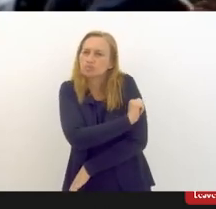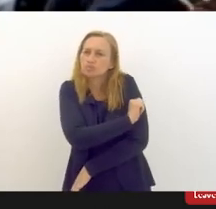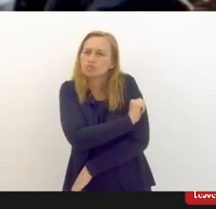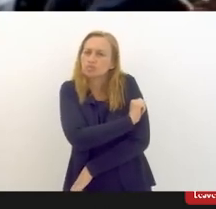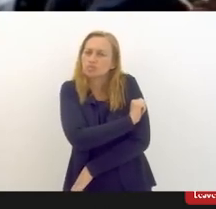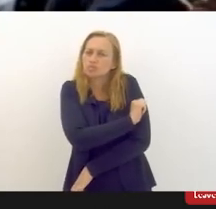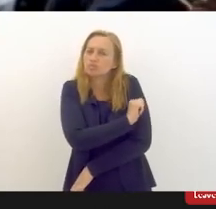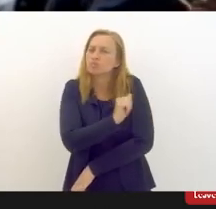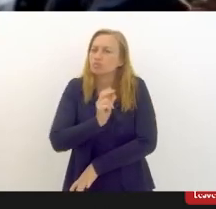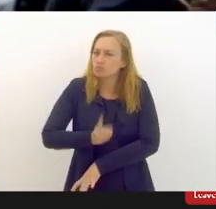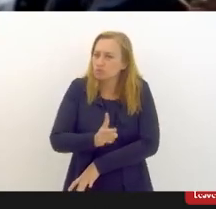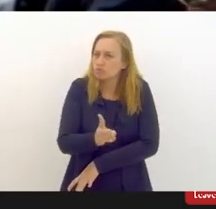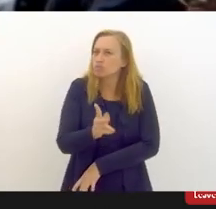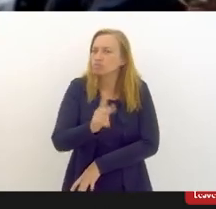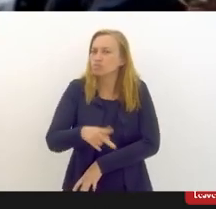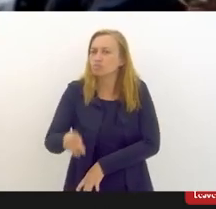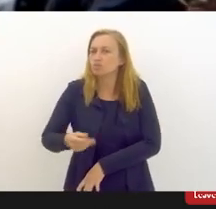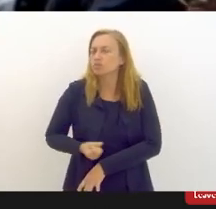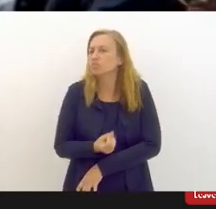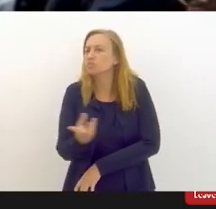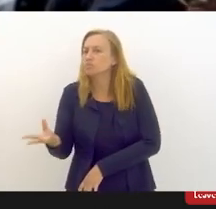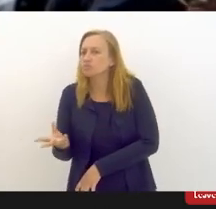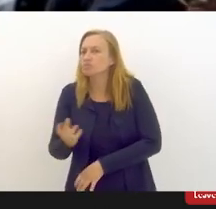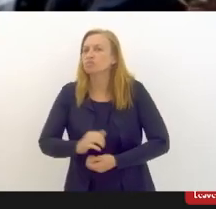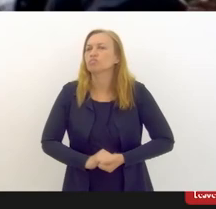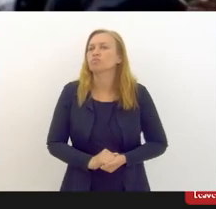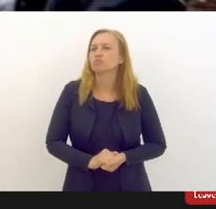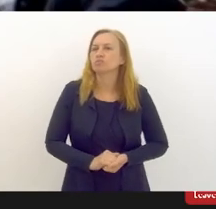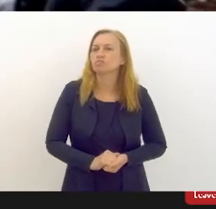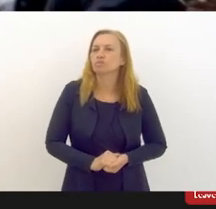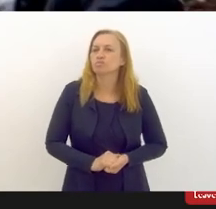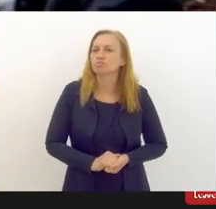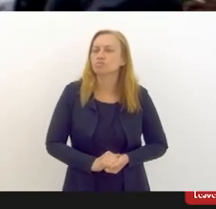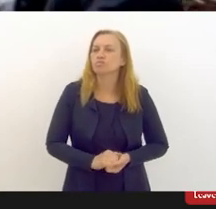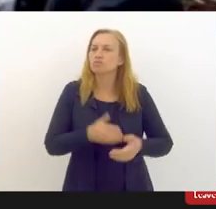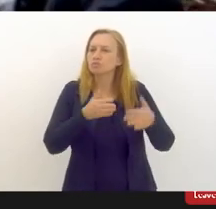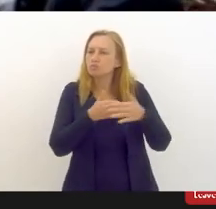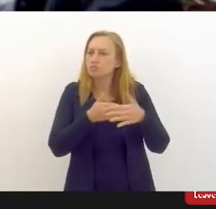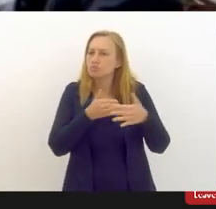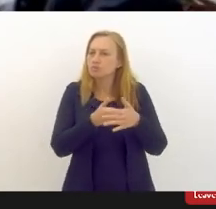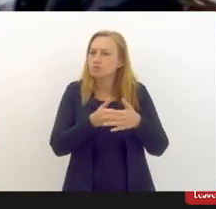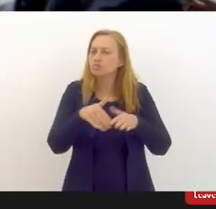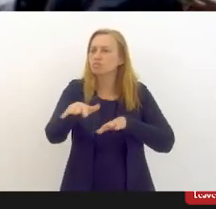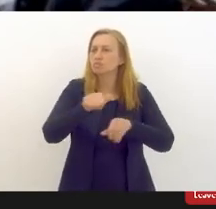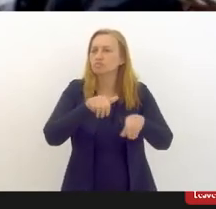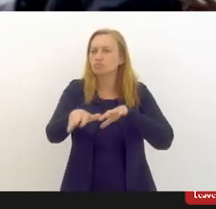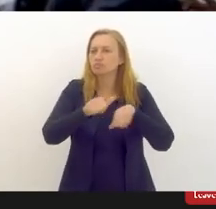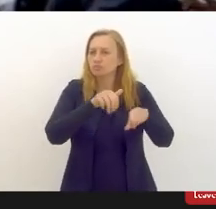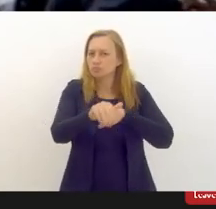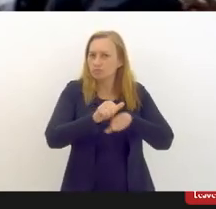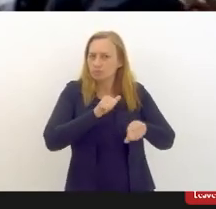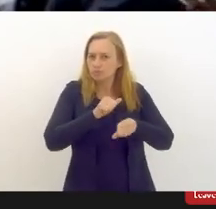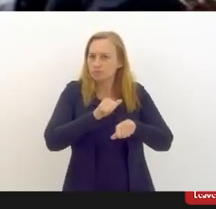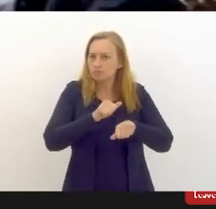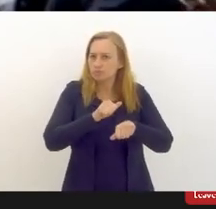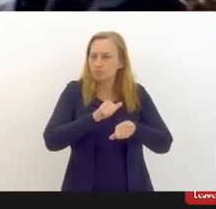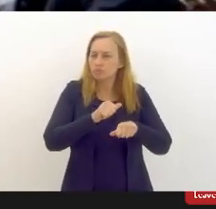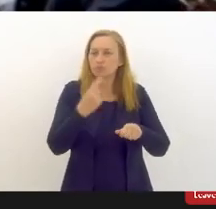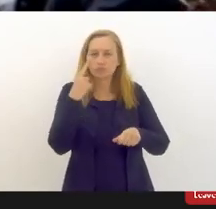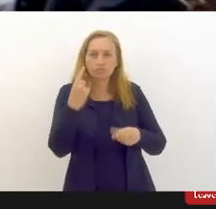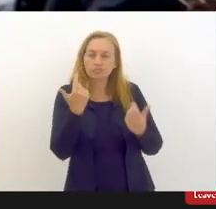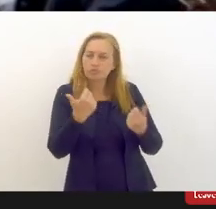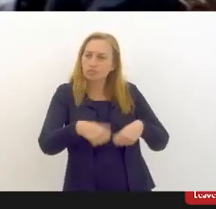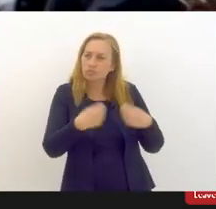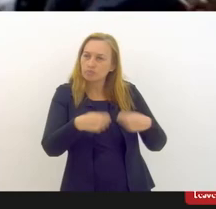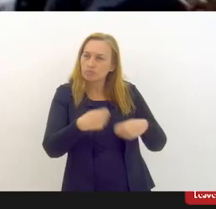desassistidos. Desse quantitativo, nós temos uma limitação para convocação ou para suprir